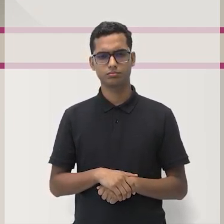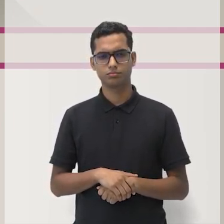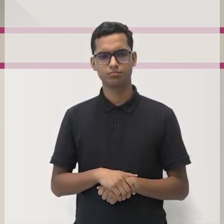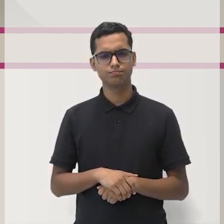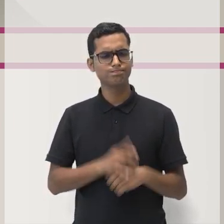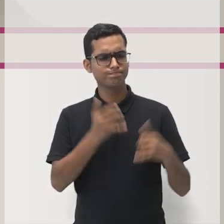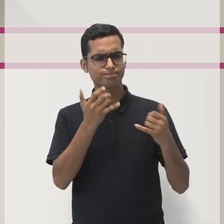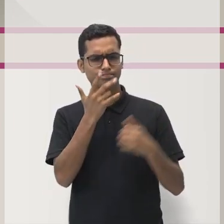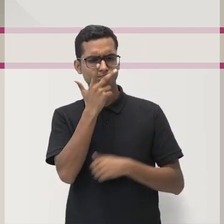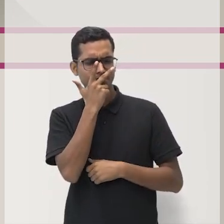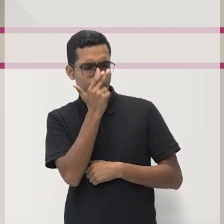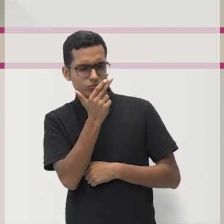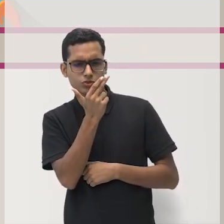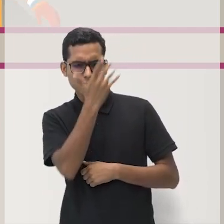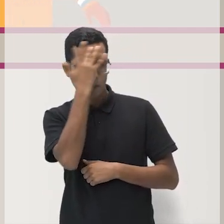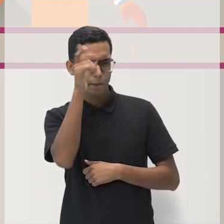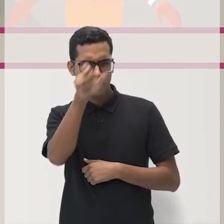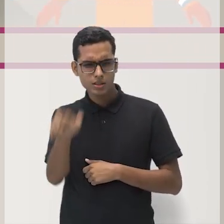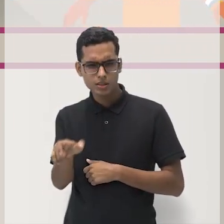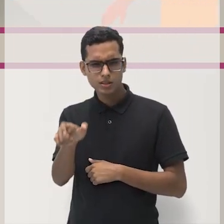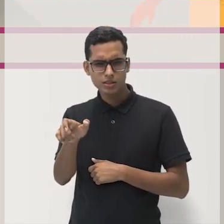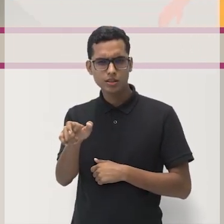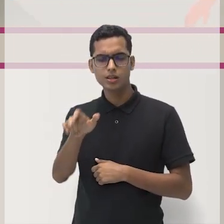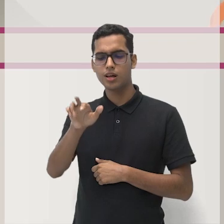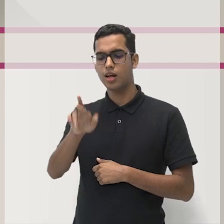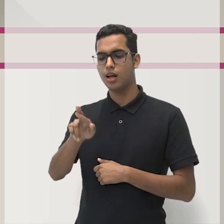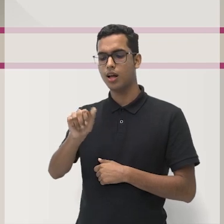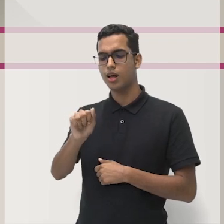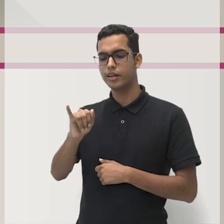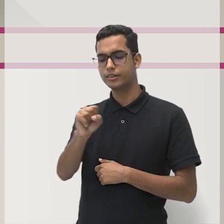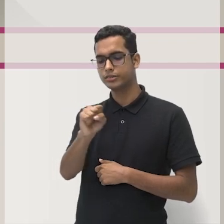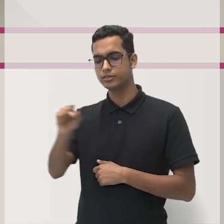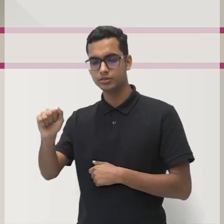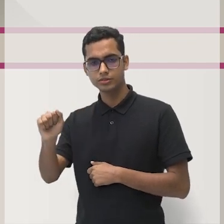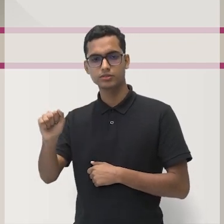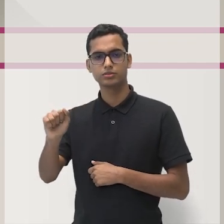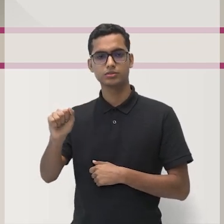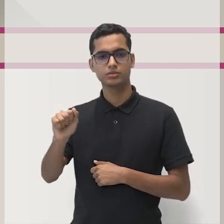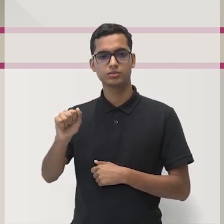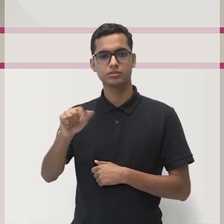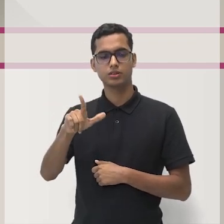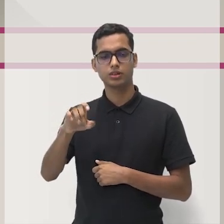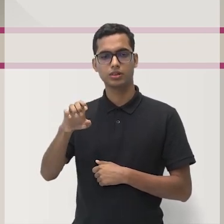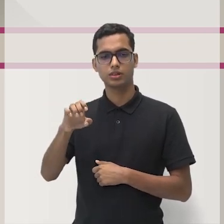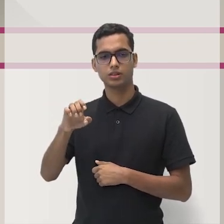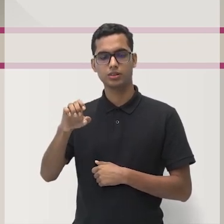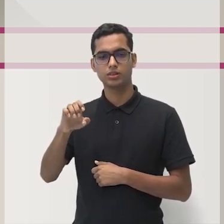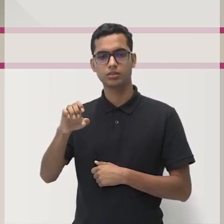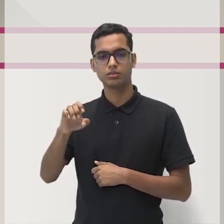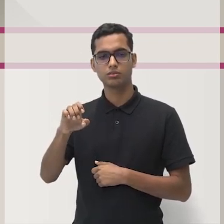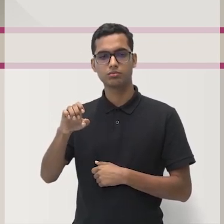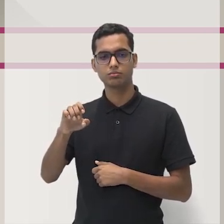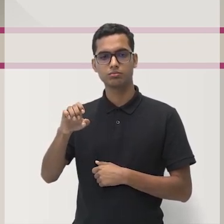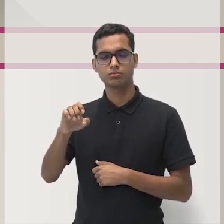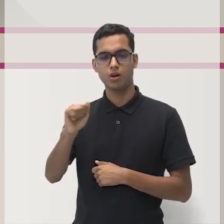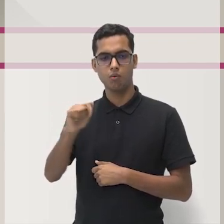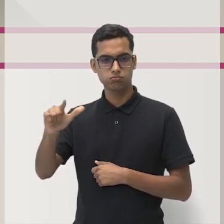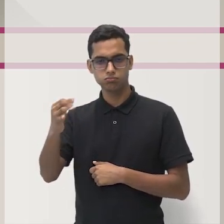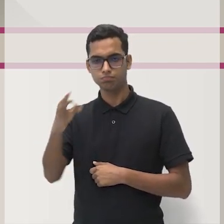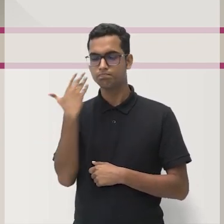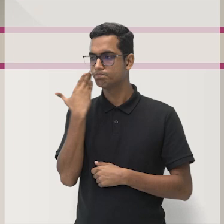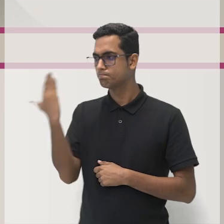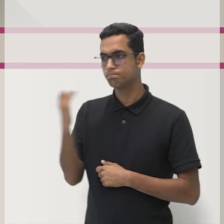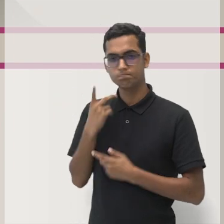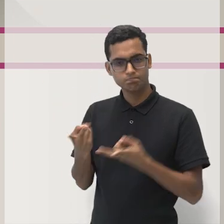mesmo? Quem é? A Raíssa Leal, a nossa fadinha. Muito bem, então vocês